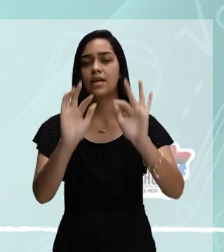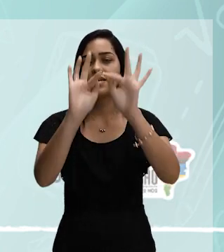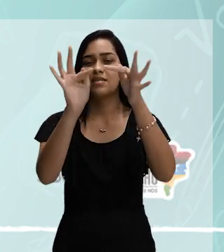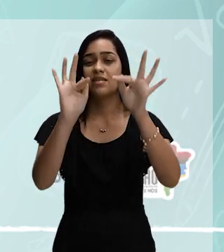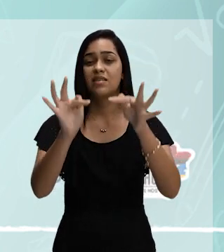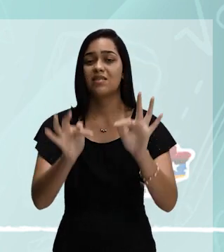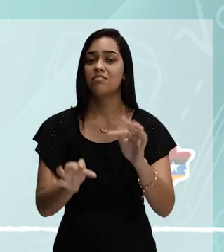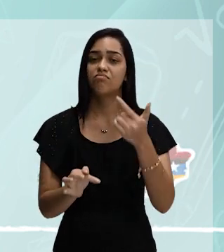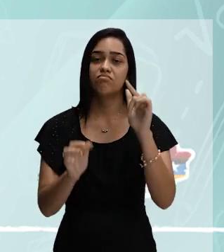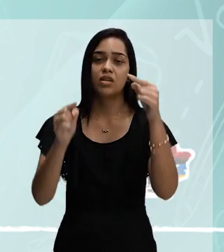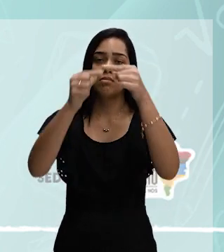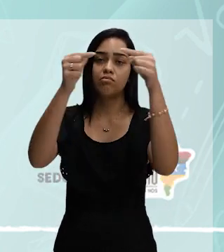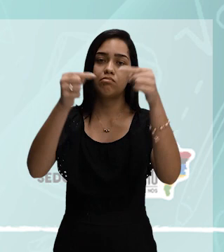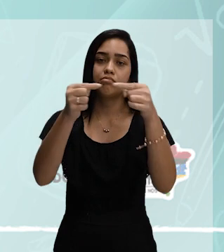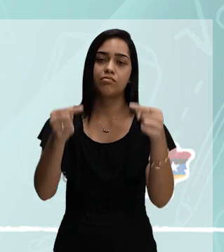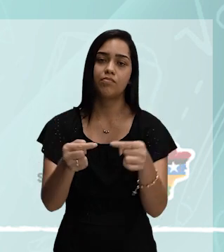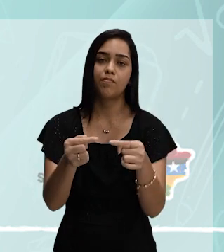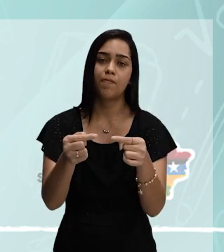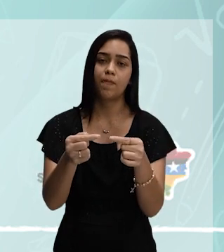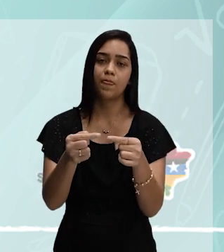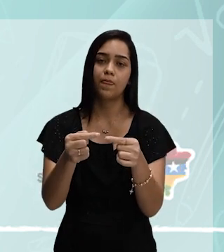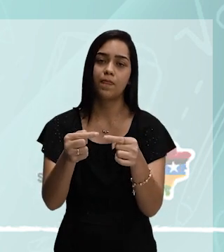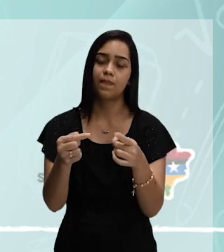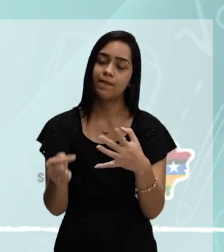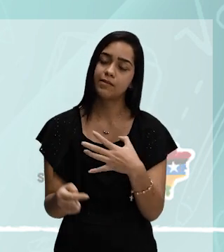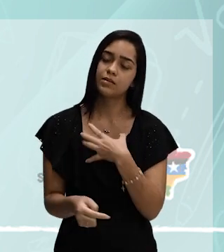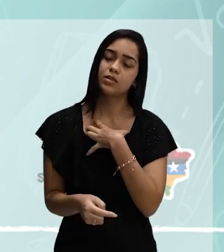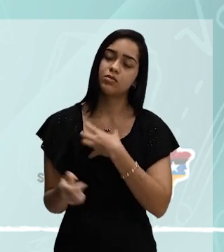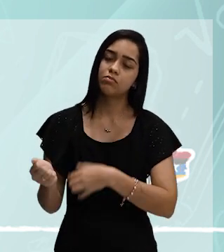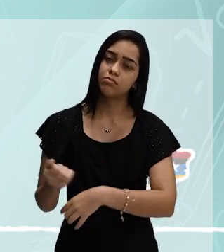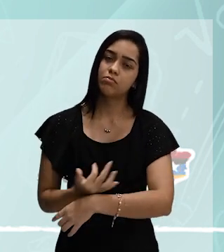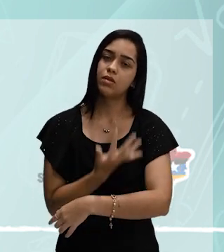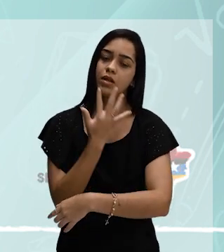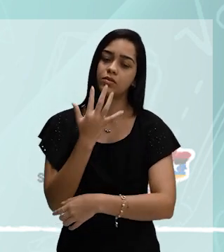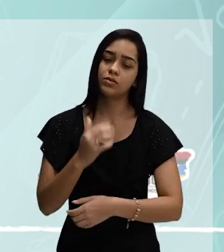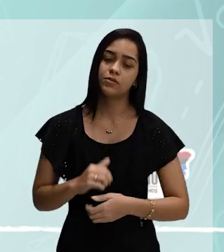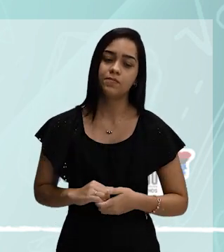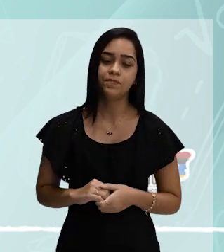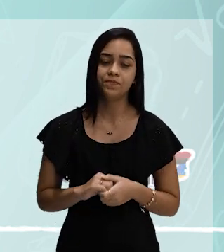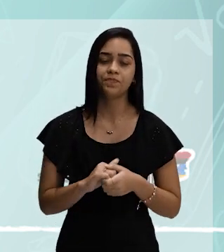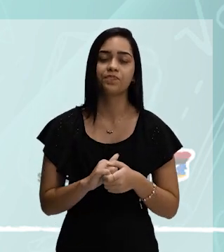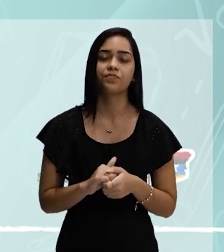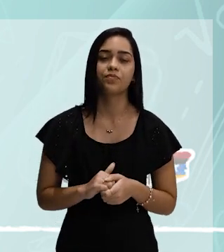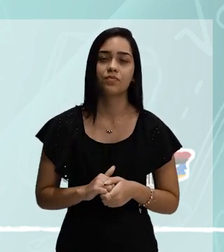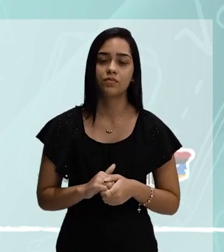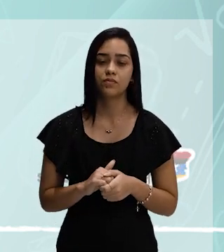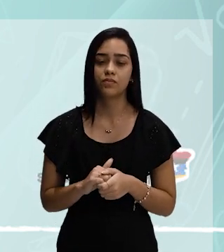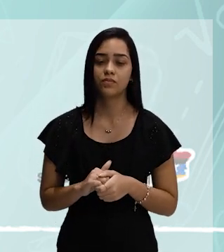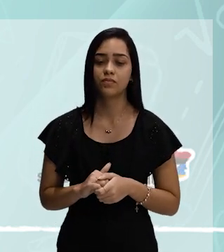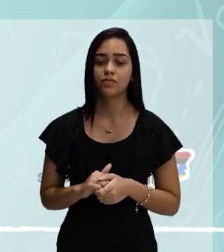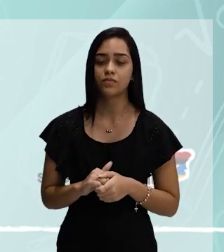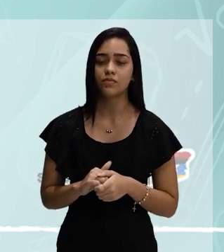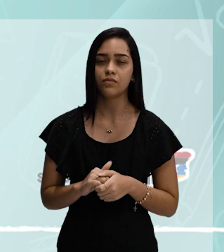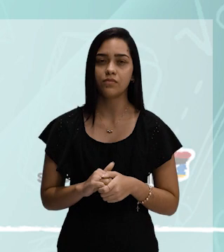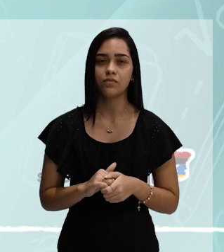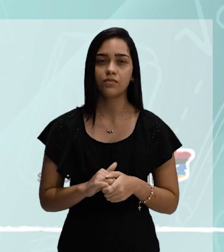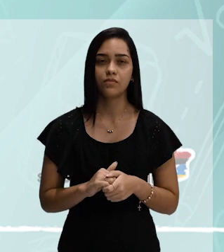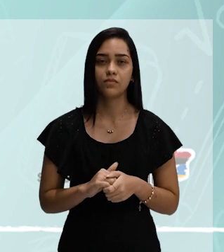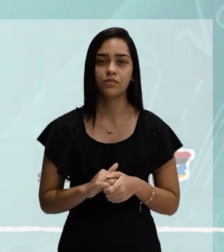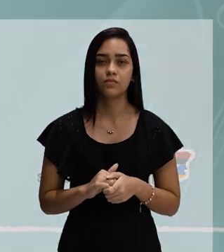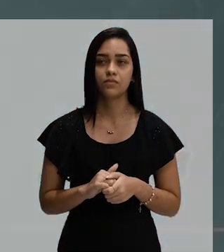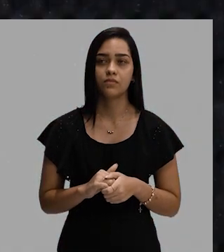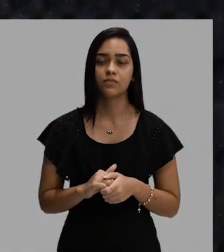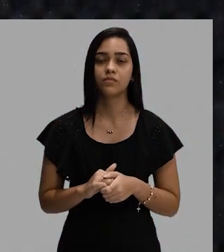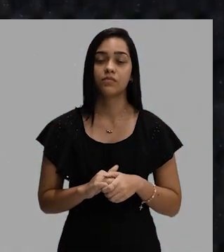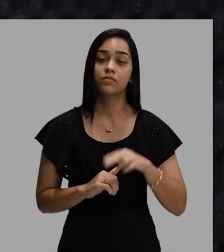contrário, ele não será nunca um bom poeta, mas um mero lucubrador de versos.